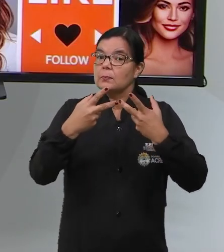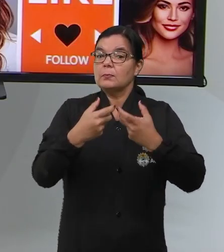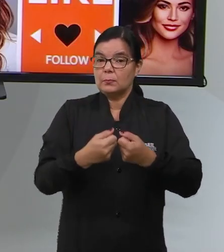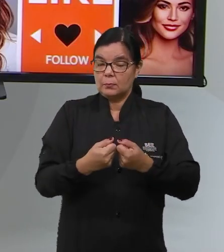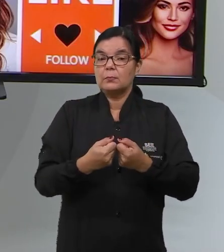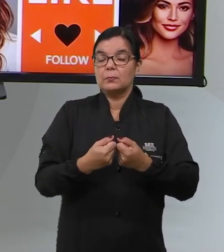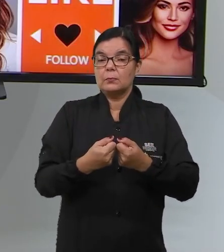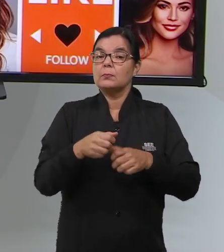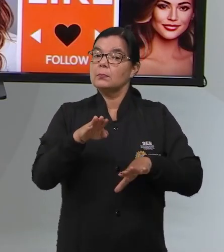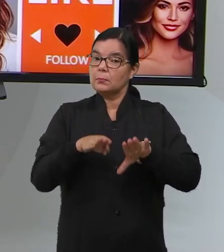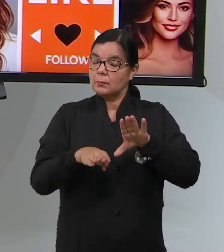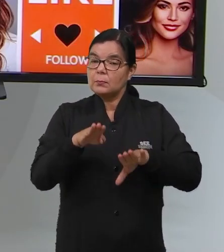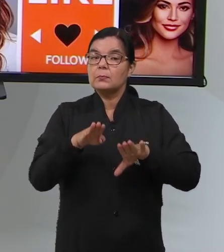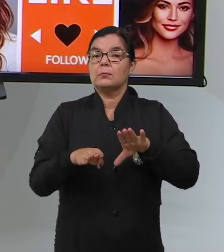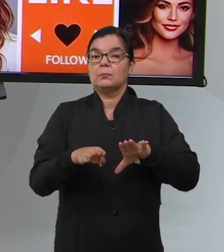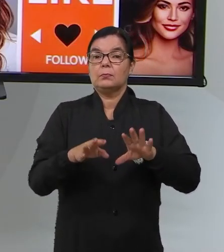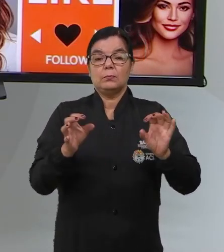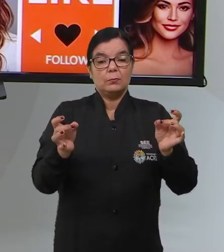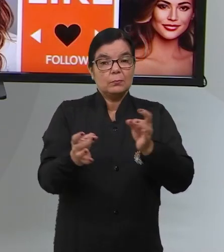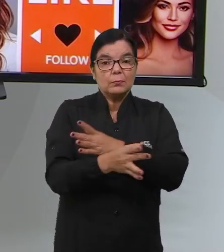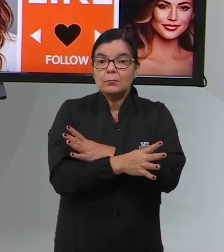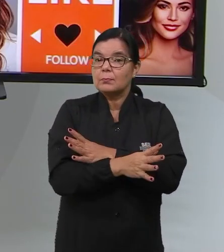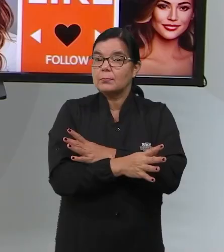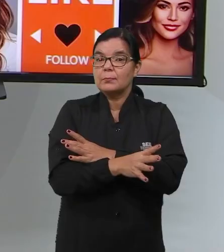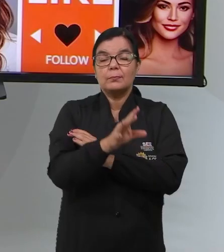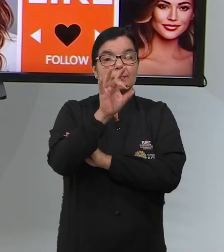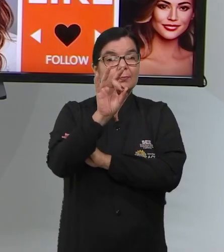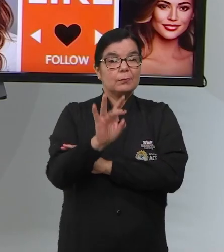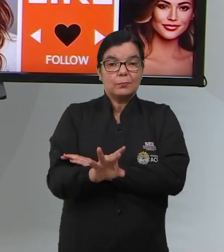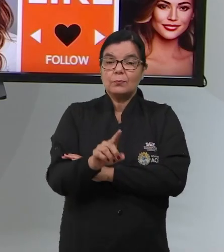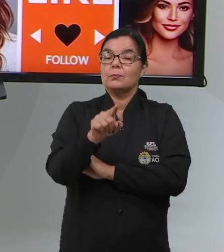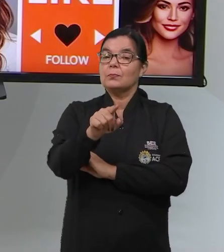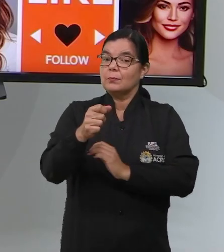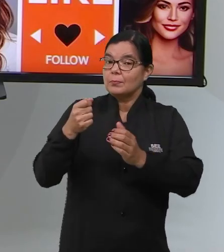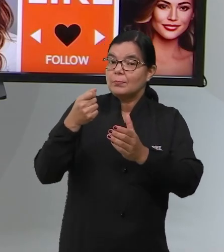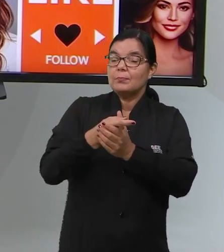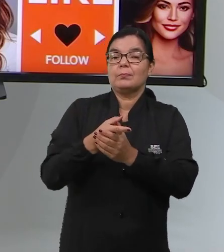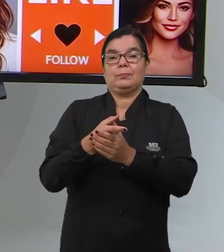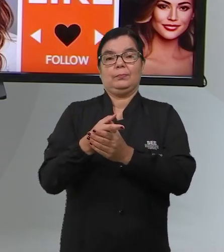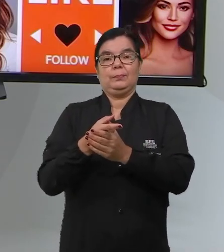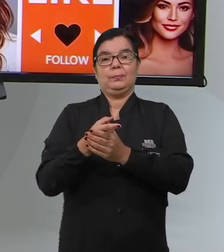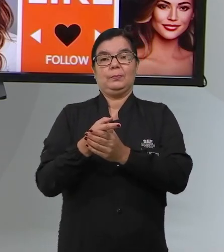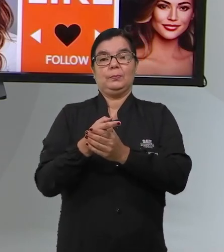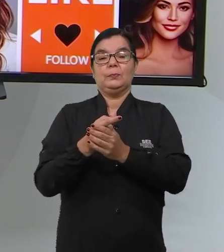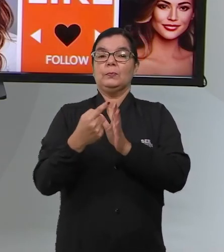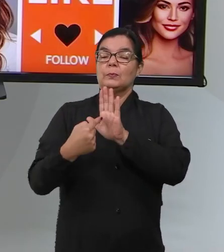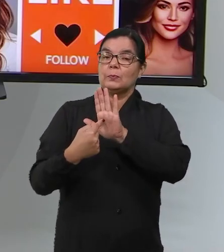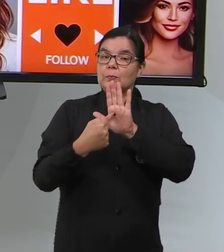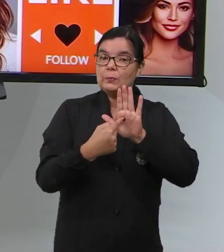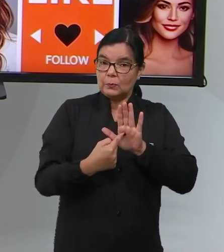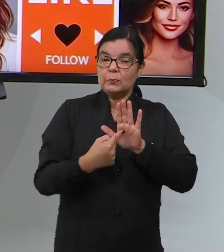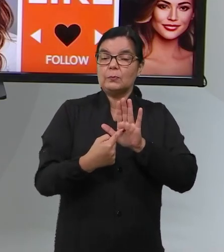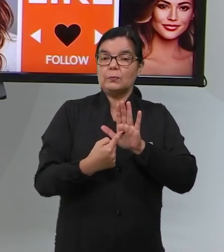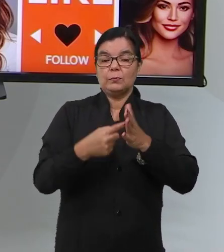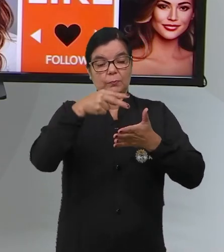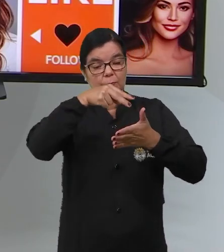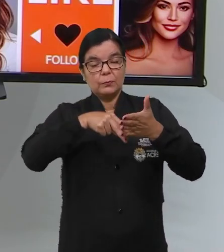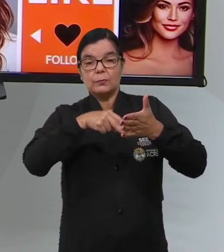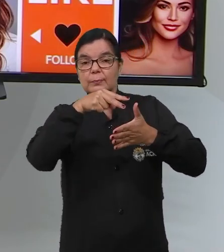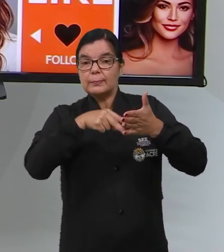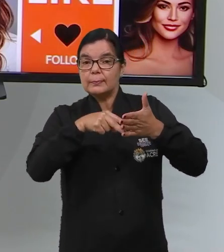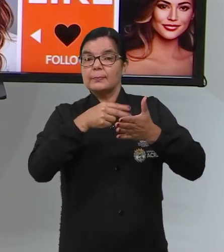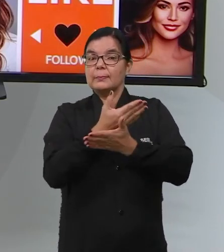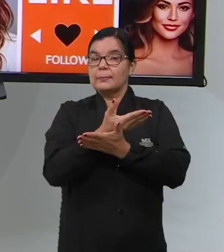certa medida, já está pronto apenas para o seu consumo. É como foi ponderado, lido para